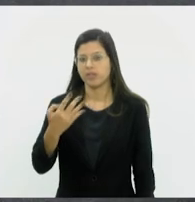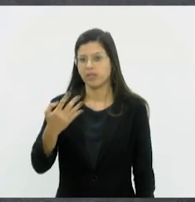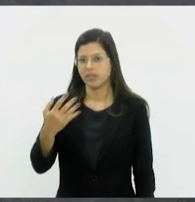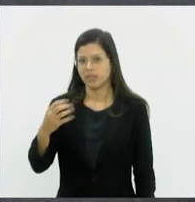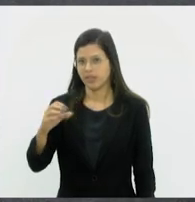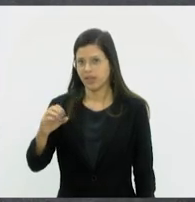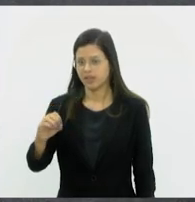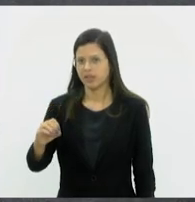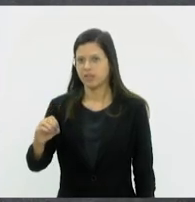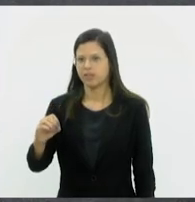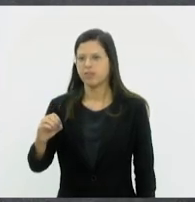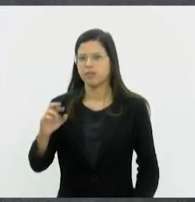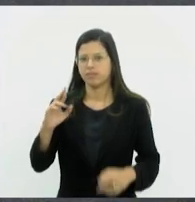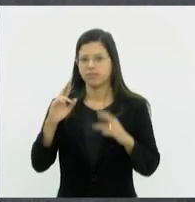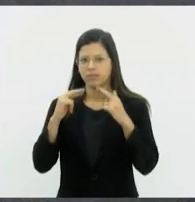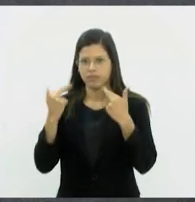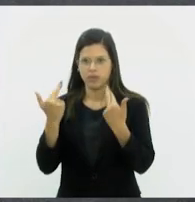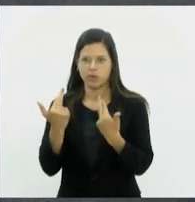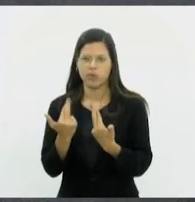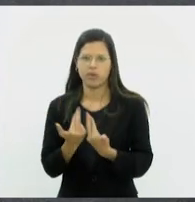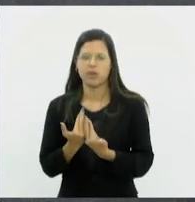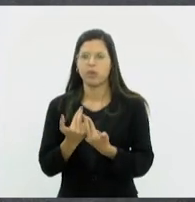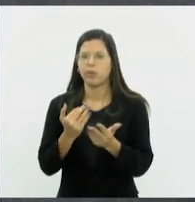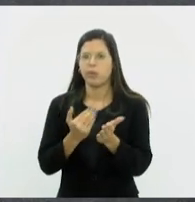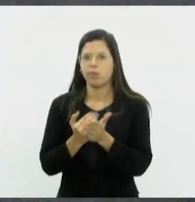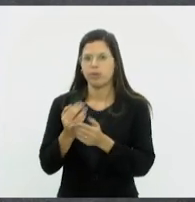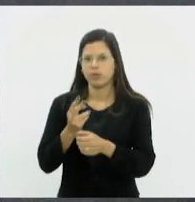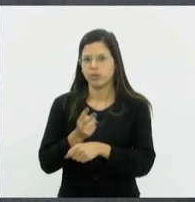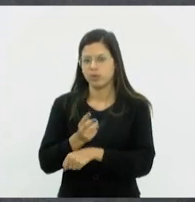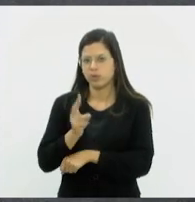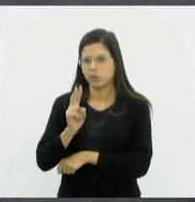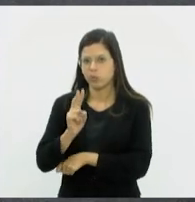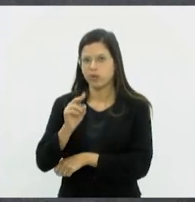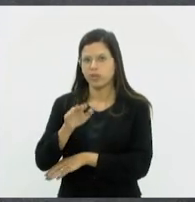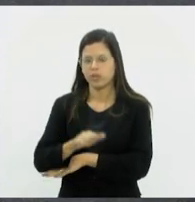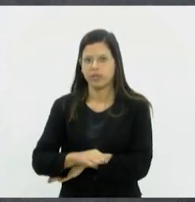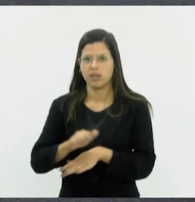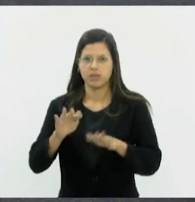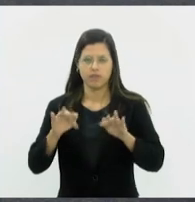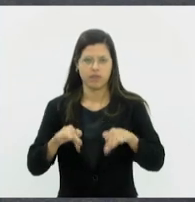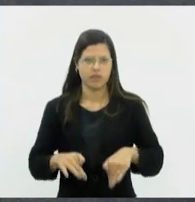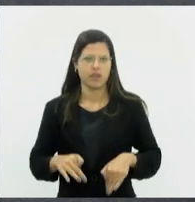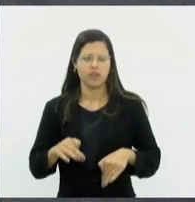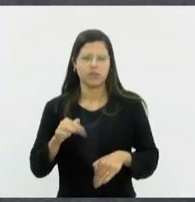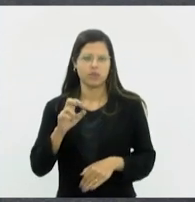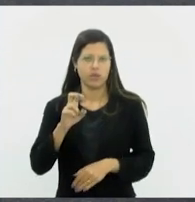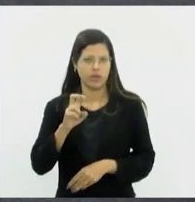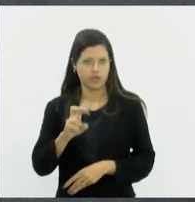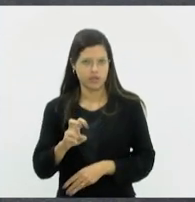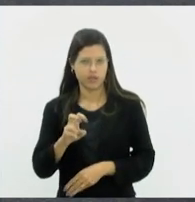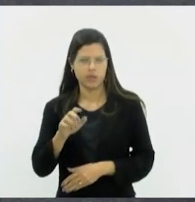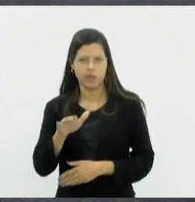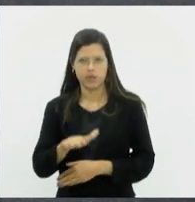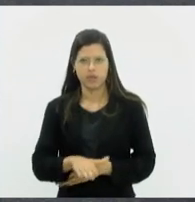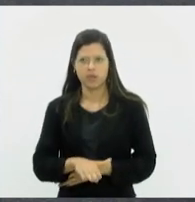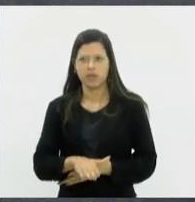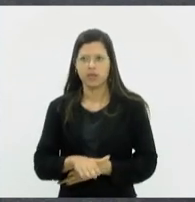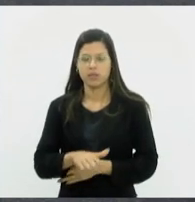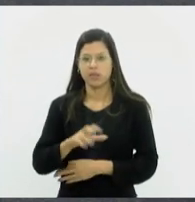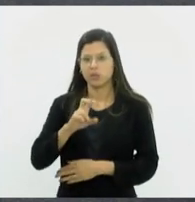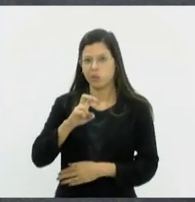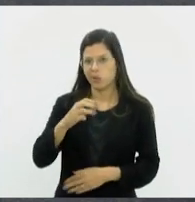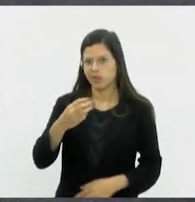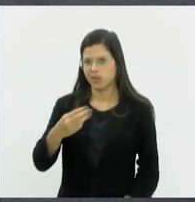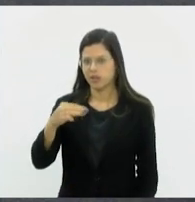sessão ordinária, que, iniciada às 14 horas, foi encerrada às 15 horas e